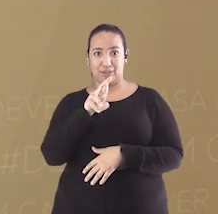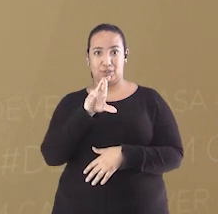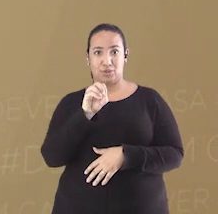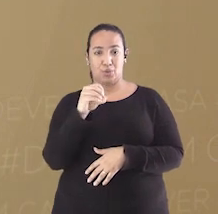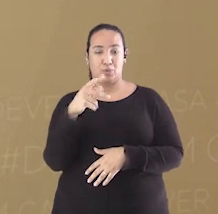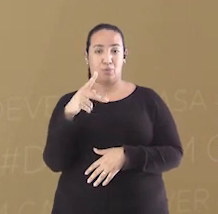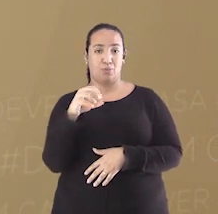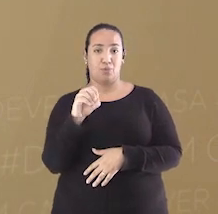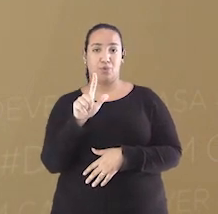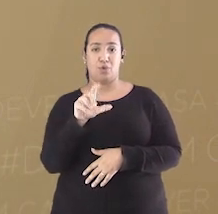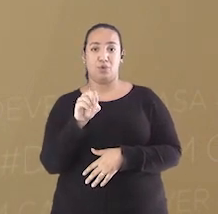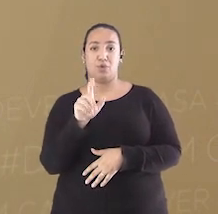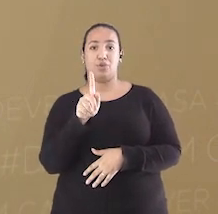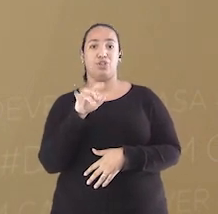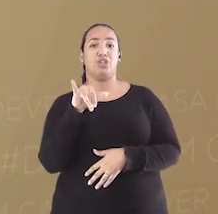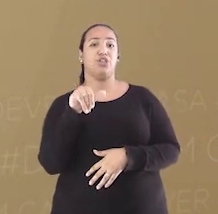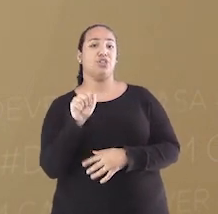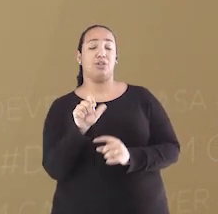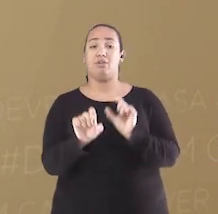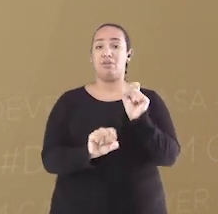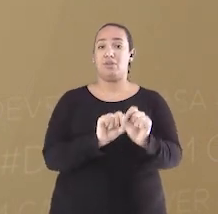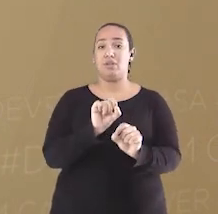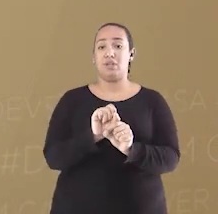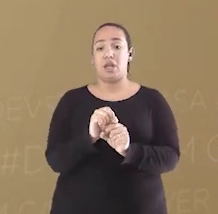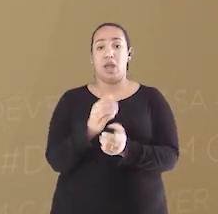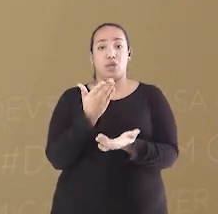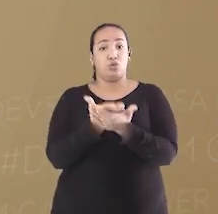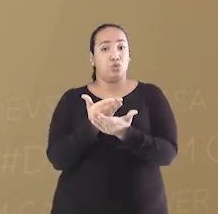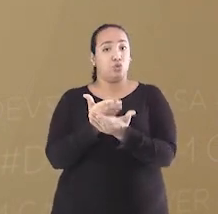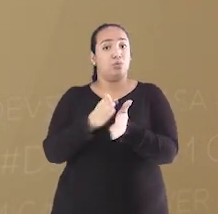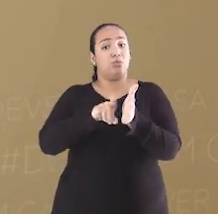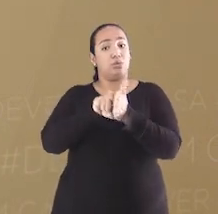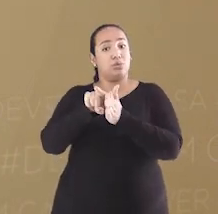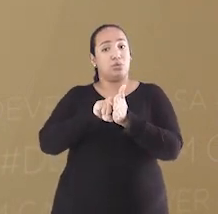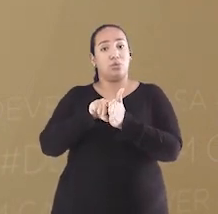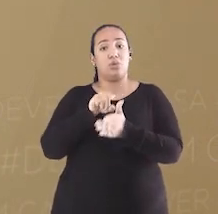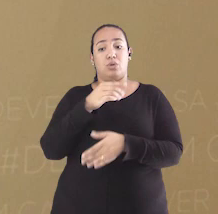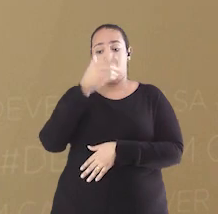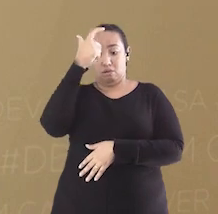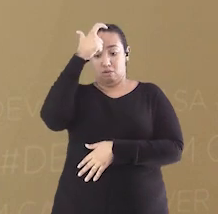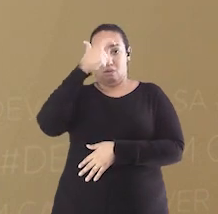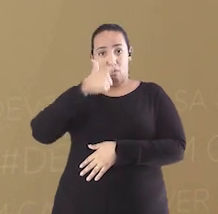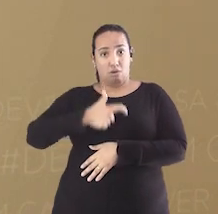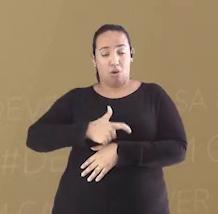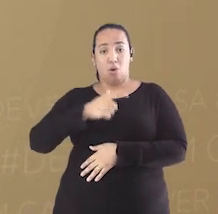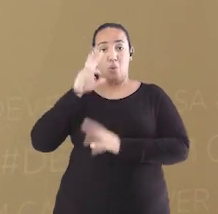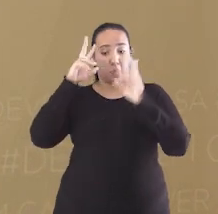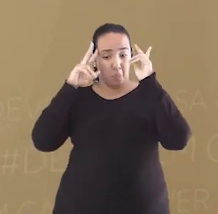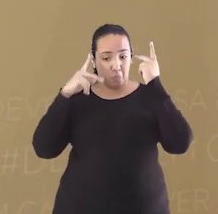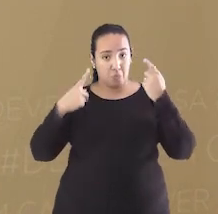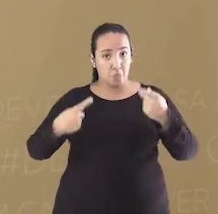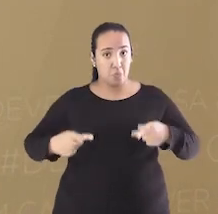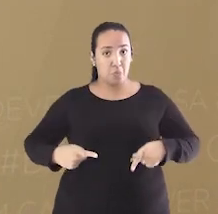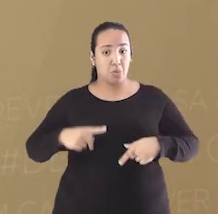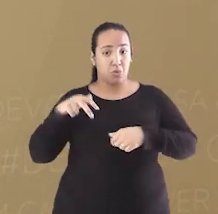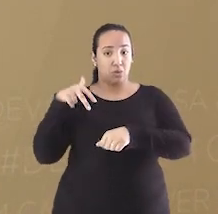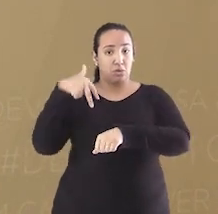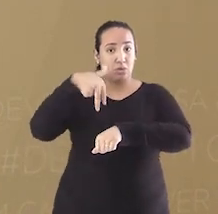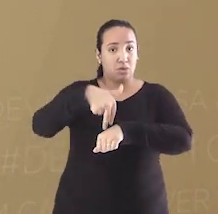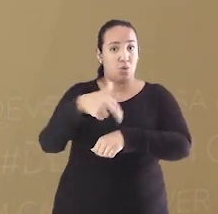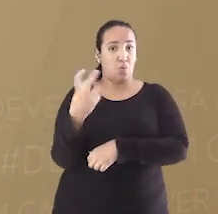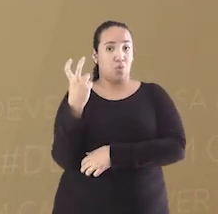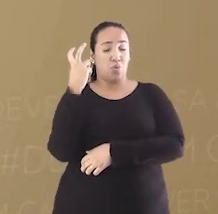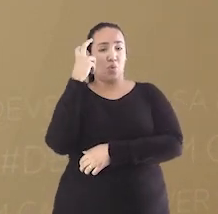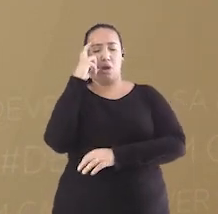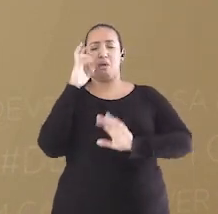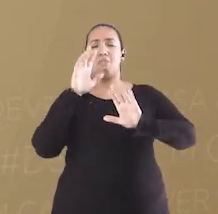do homem como um ser biológico, social e cultural, ok? O que isso significa na prática? Bom, significa